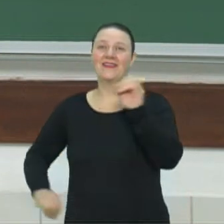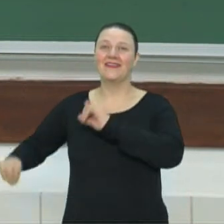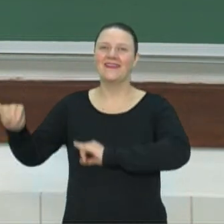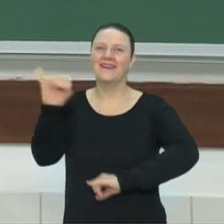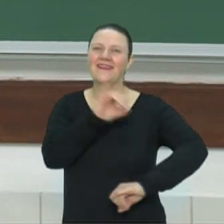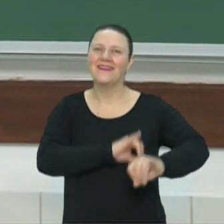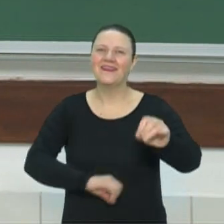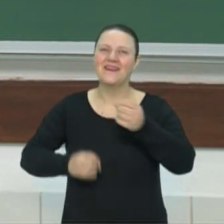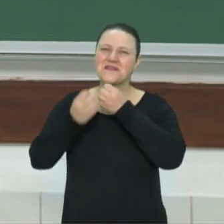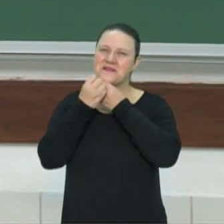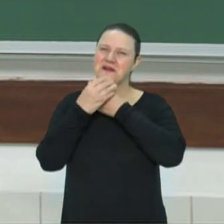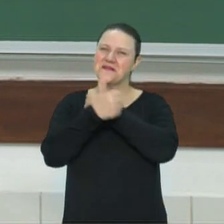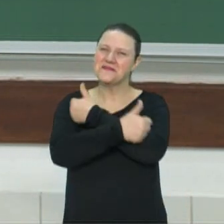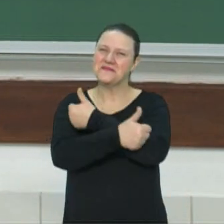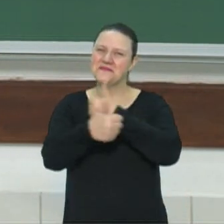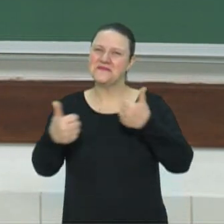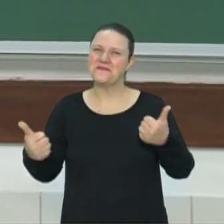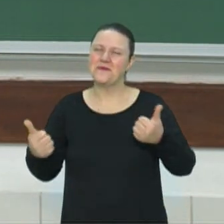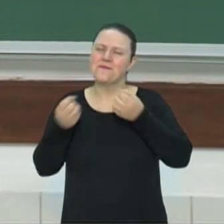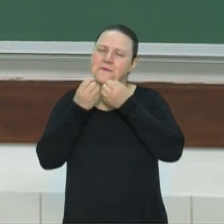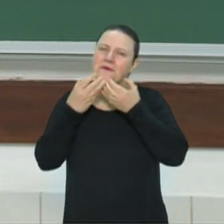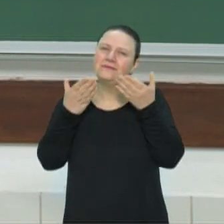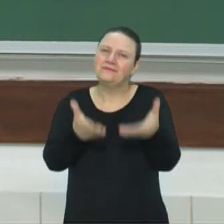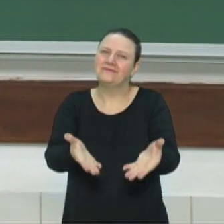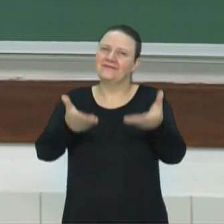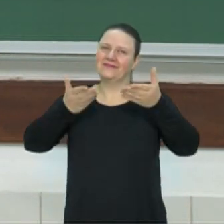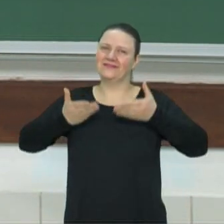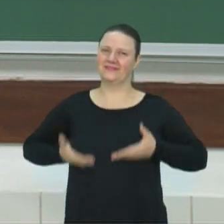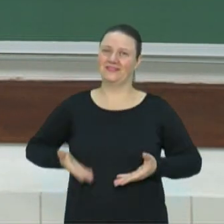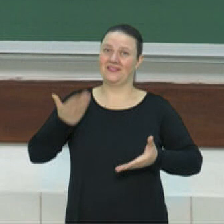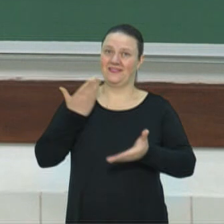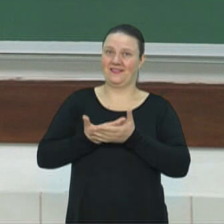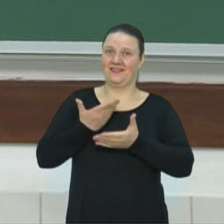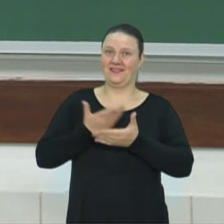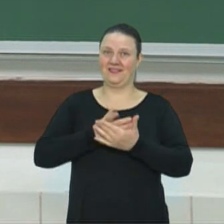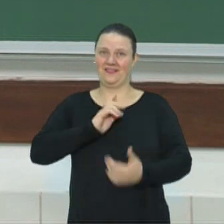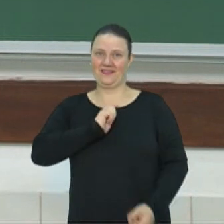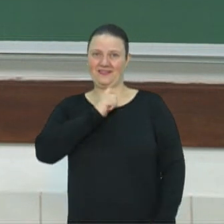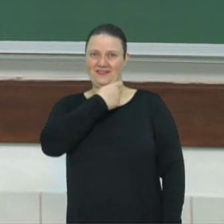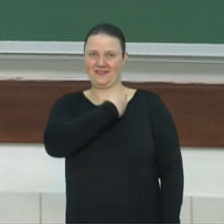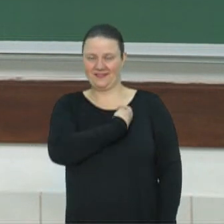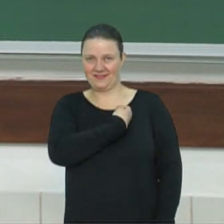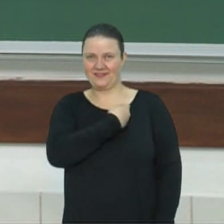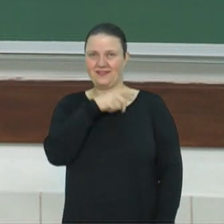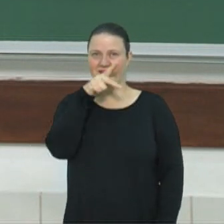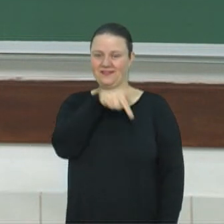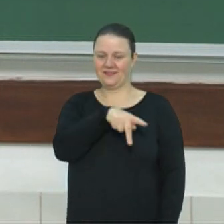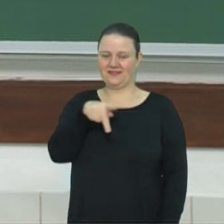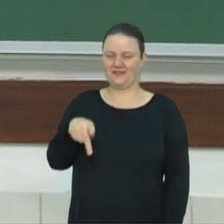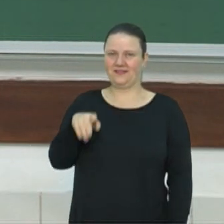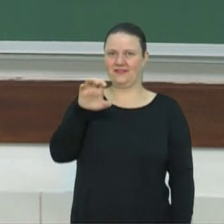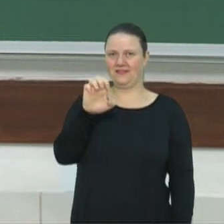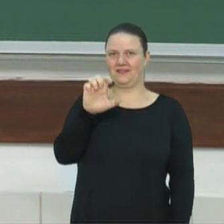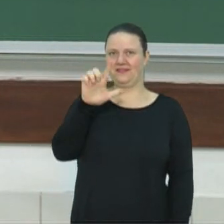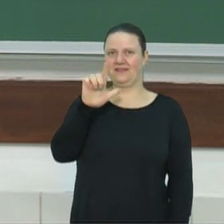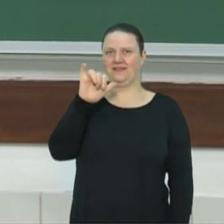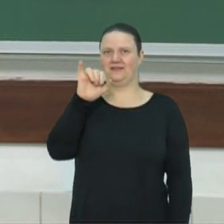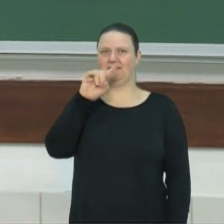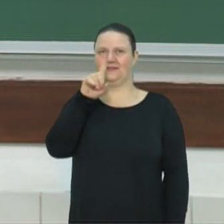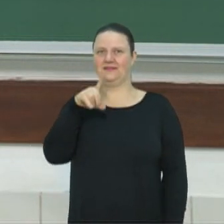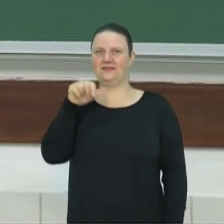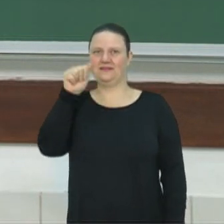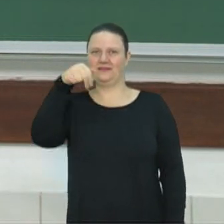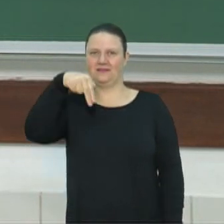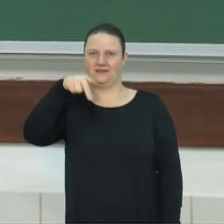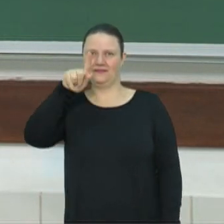¿qué tal? Sean todos bienvenidos a nuestra clase de español. Yo soy la profesora Elisângela y voy a